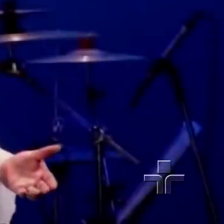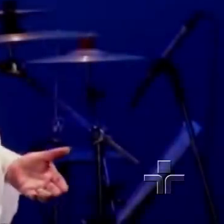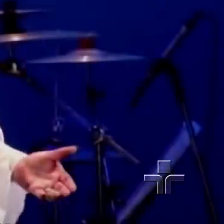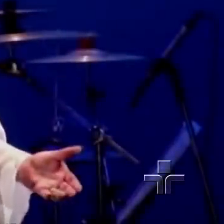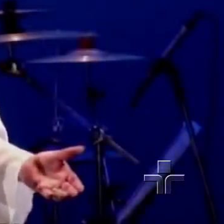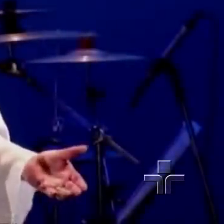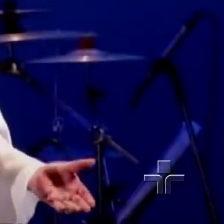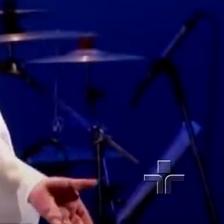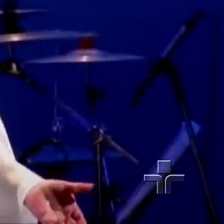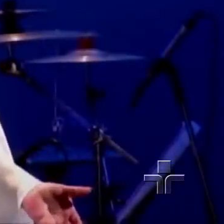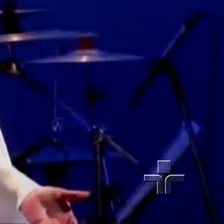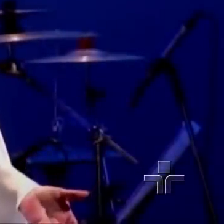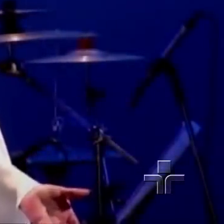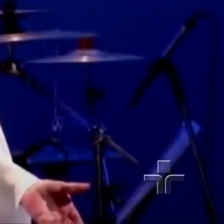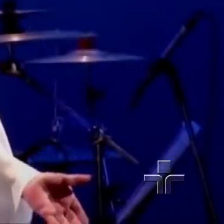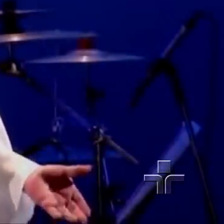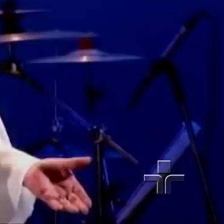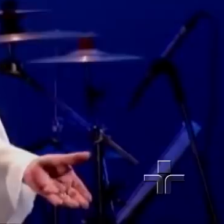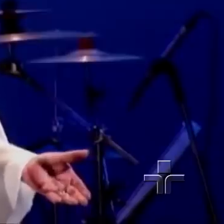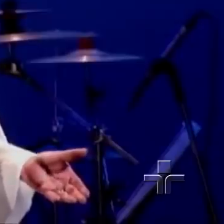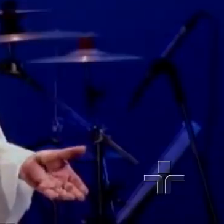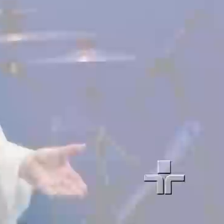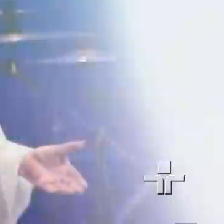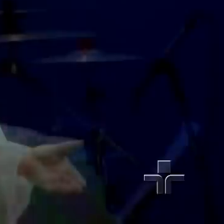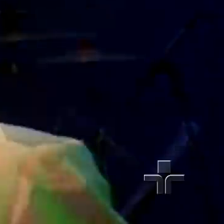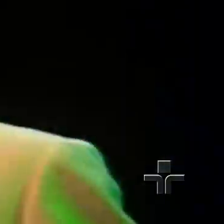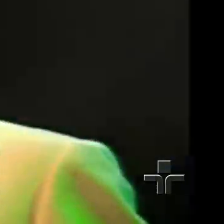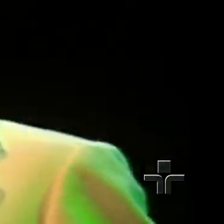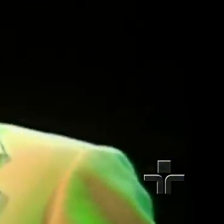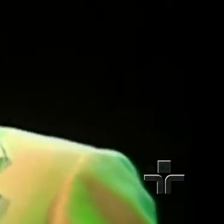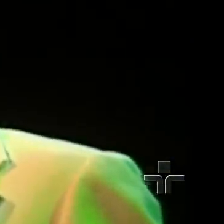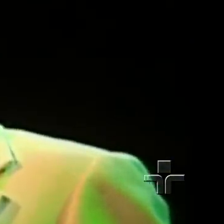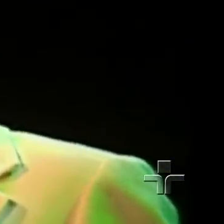Minhas malas coloquei no chão.